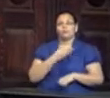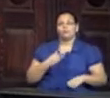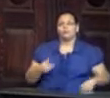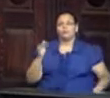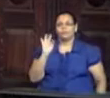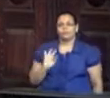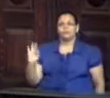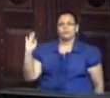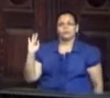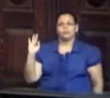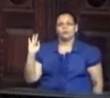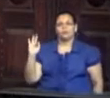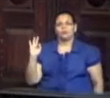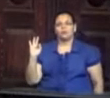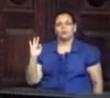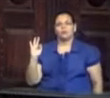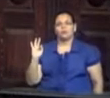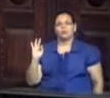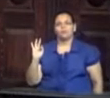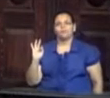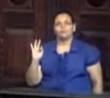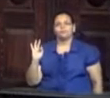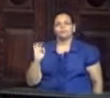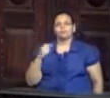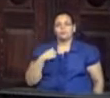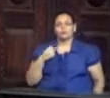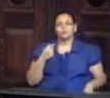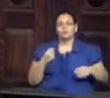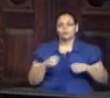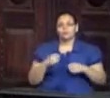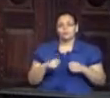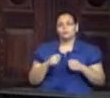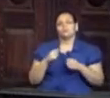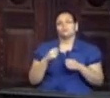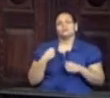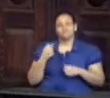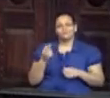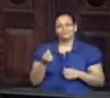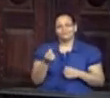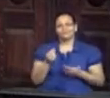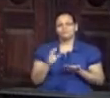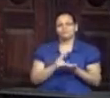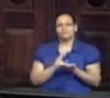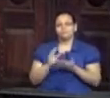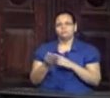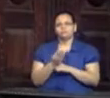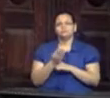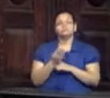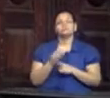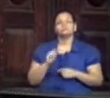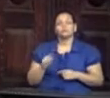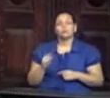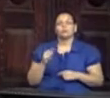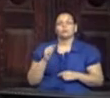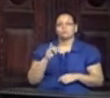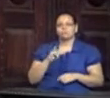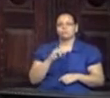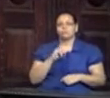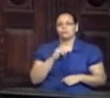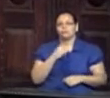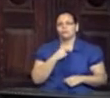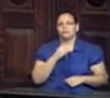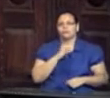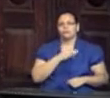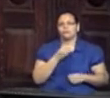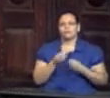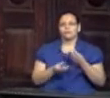coloca nesse termo de recuperação financeira, que o Estado não pode mais conceder incentivos, ora, se a União